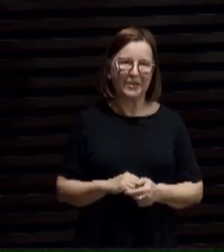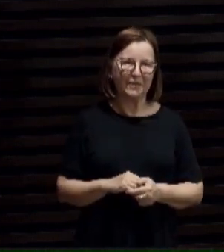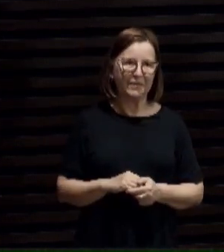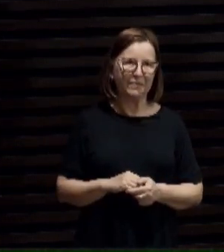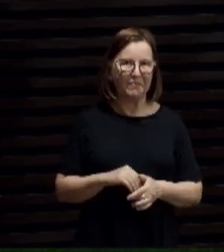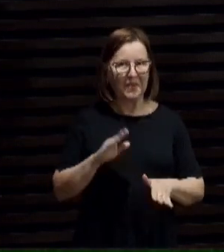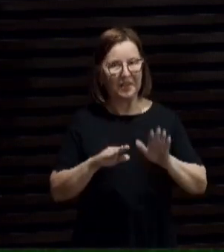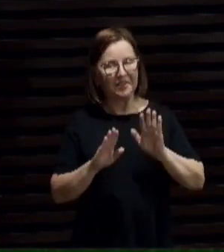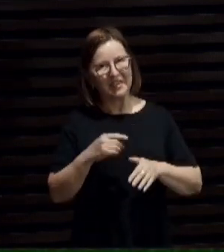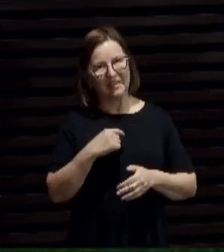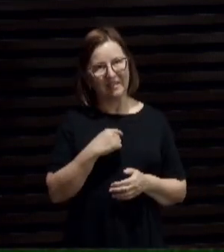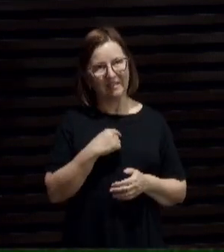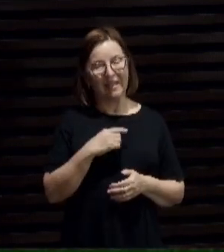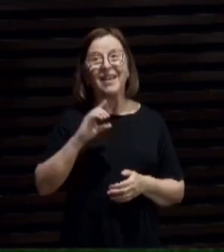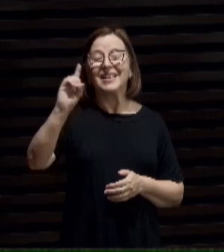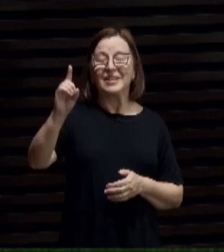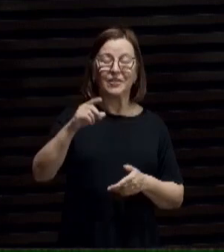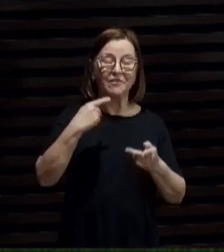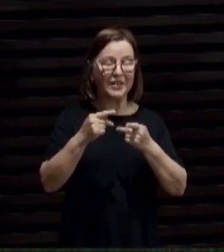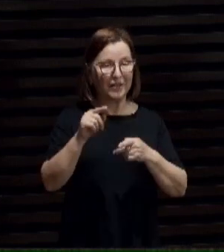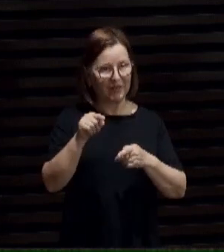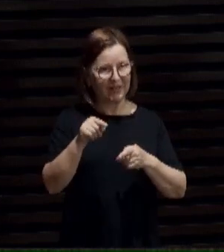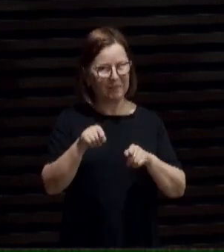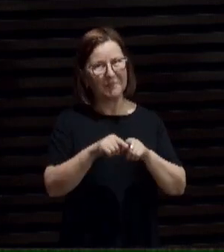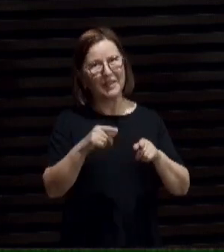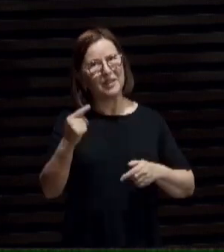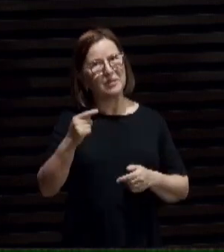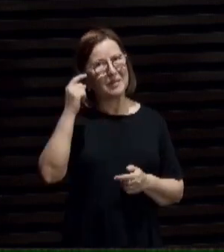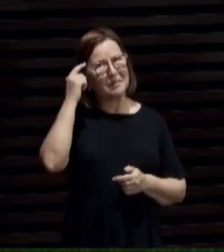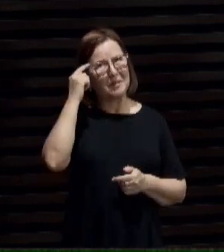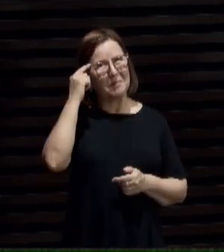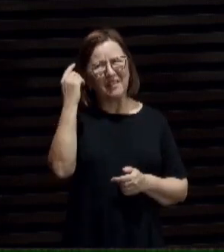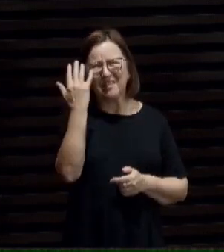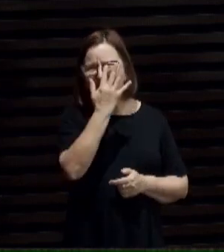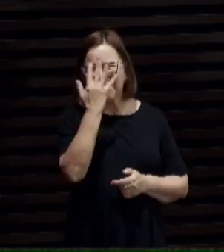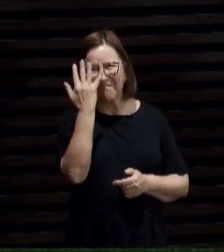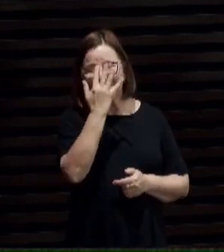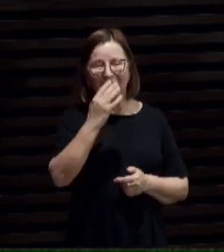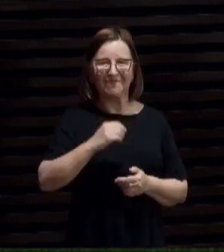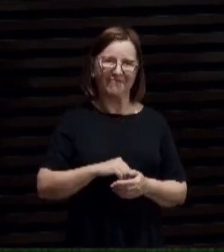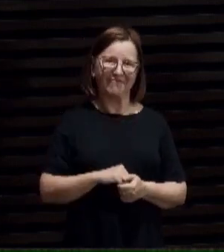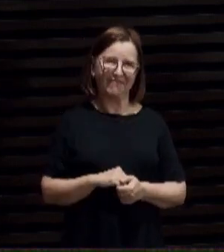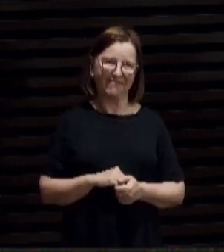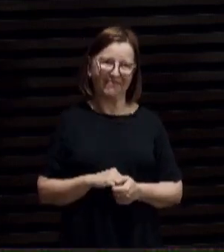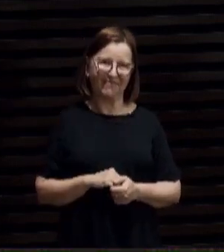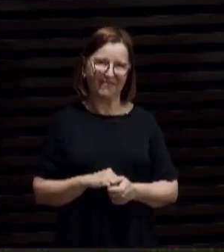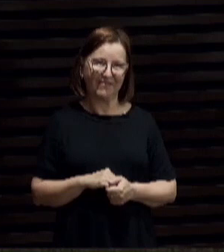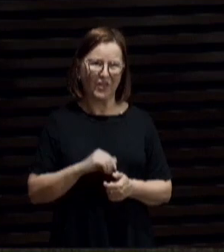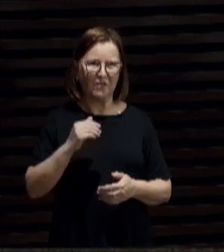Muitas vezes Deus está falando com você, mas ainda a sua mente está turva. Você